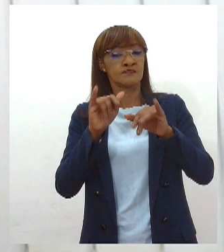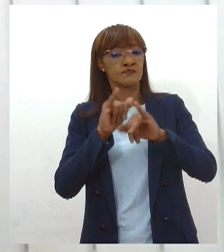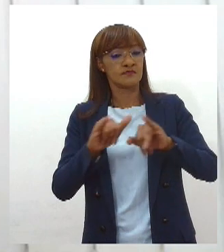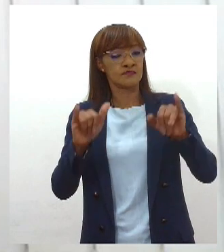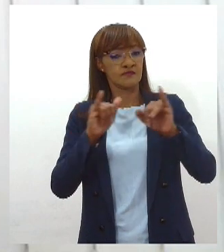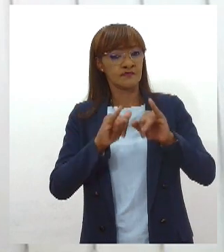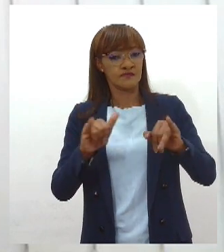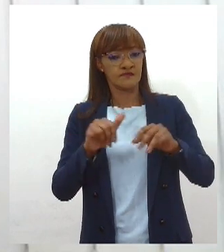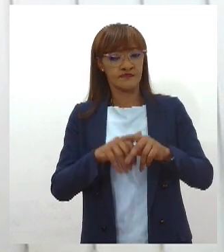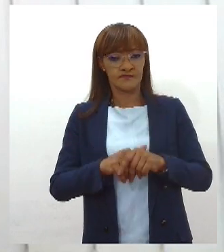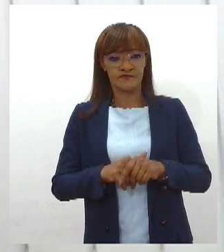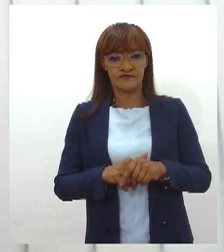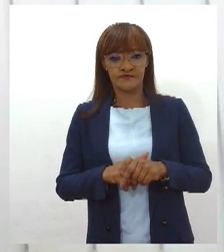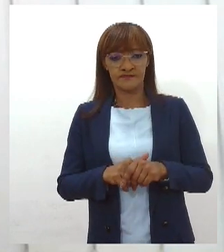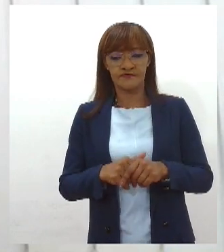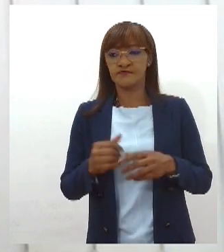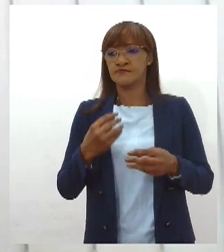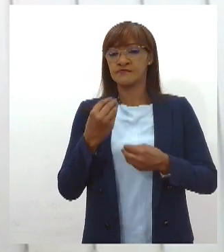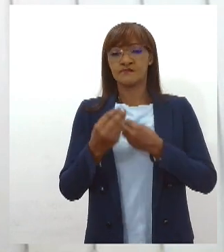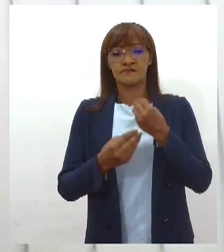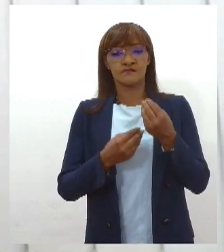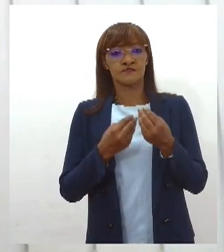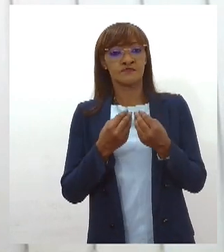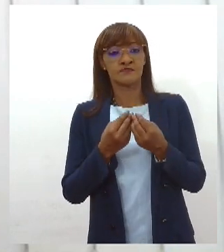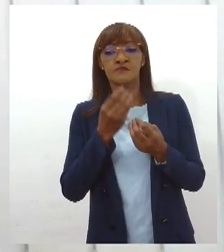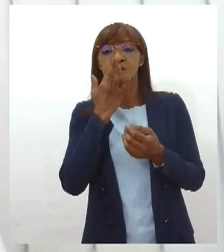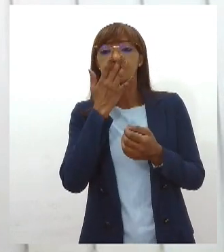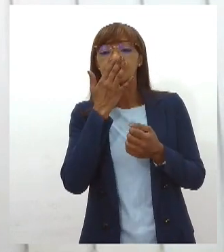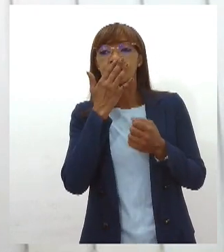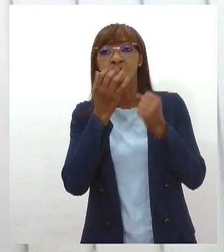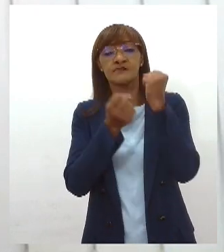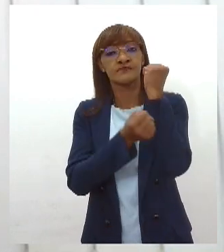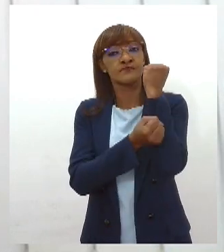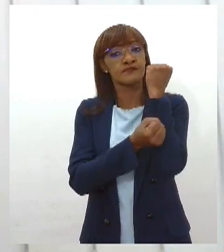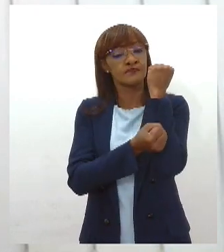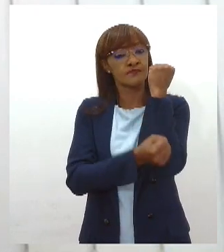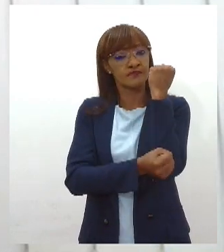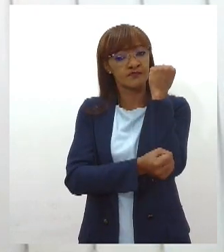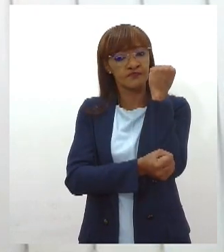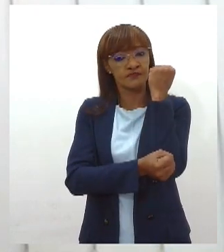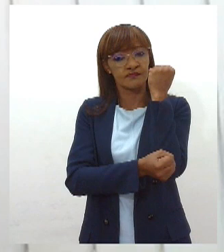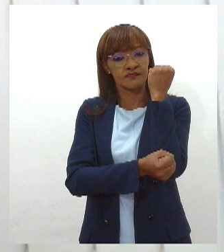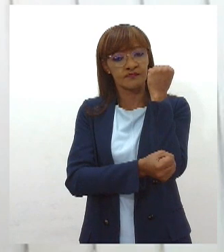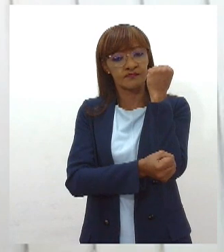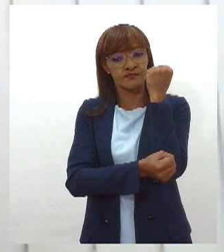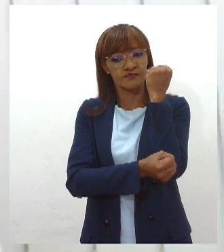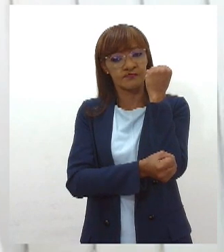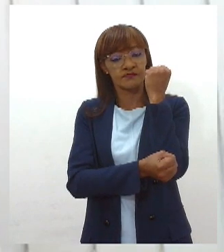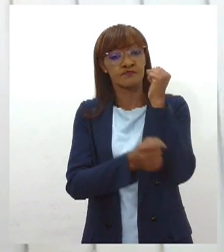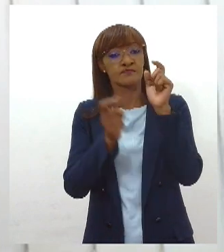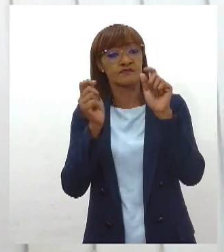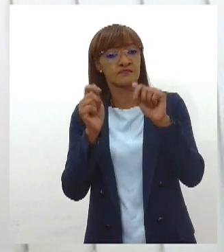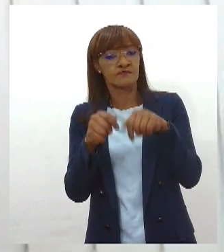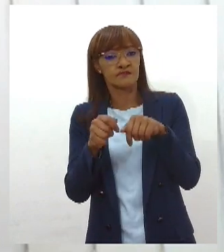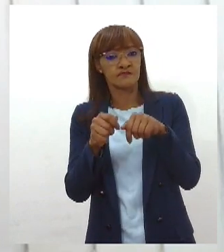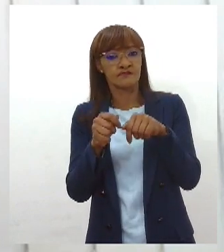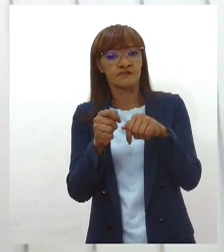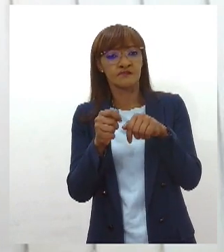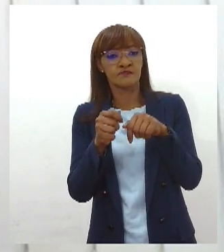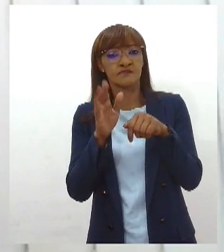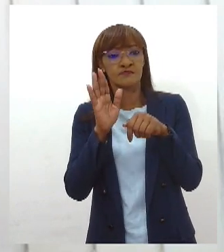Alteração do aspecto das fezes, então o paciente pode apresentar um estreitamento, um